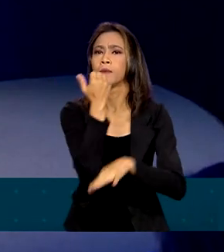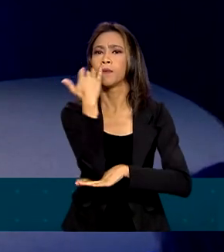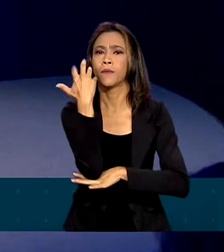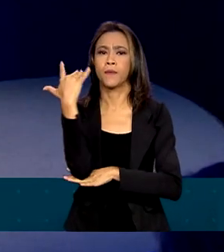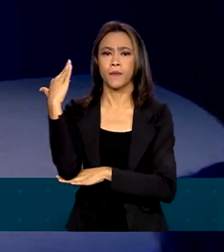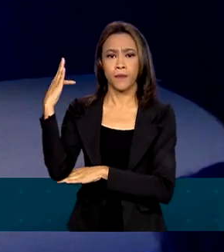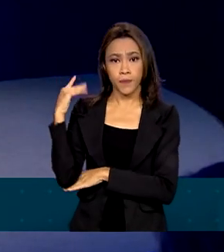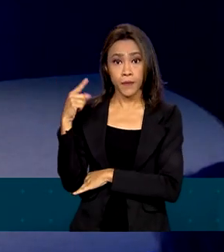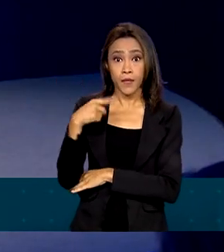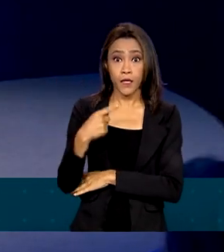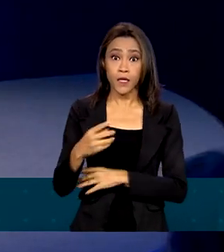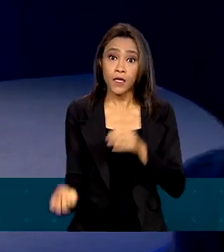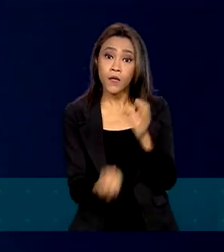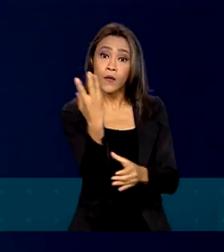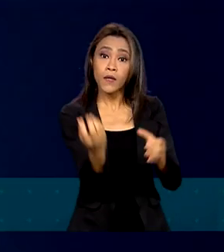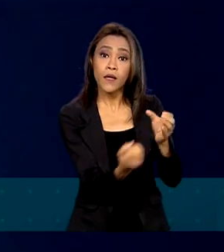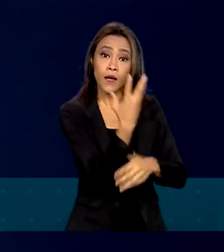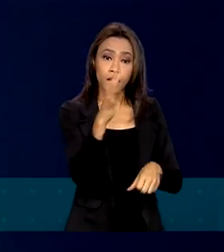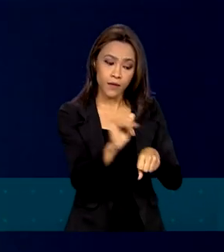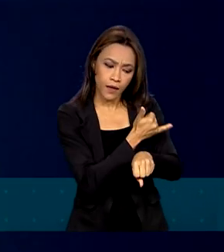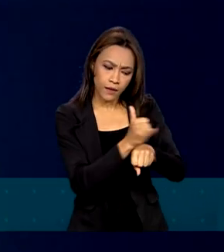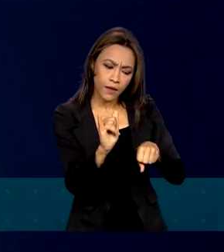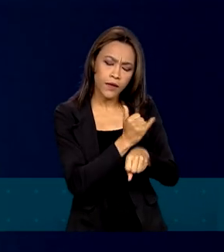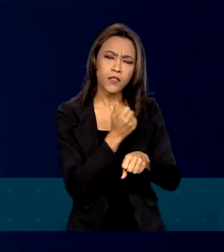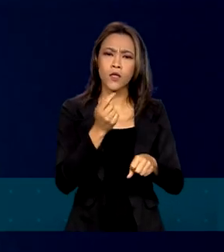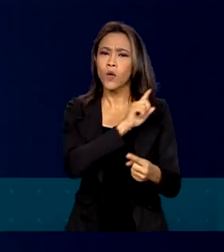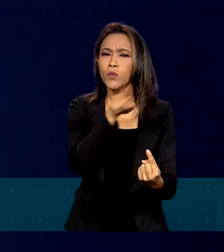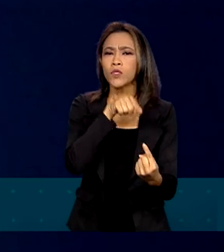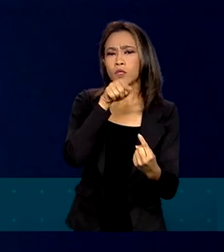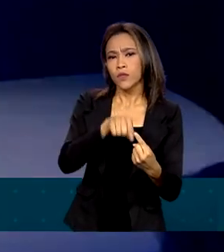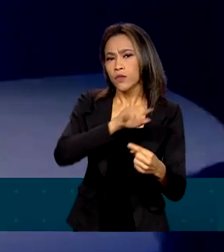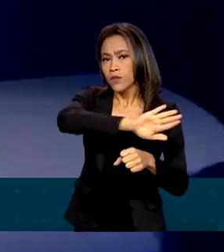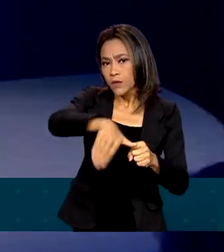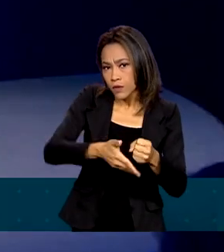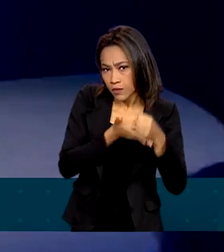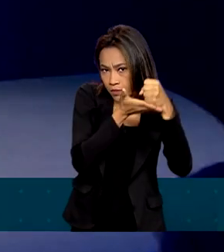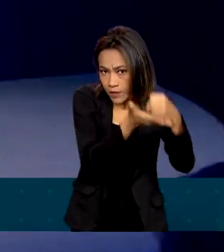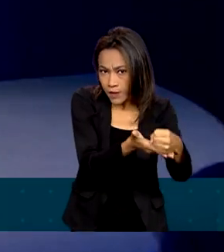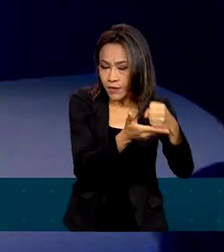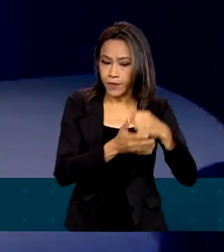ações para ter uma economia com direcionamento sustentável